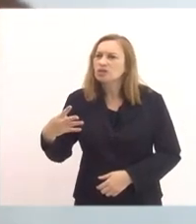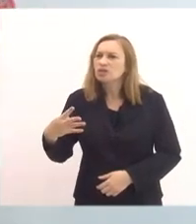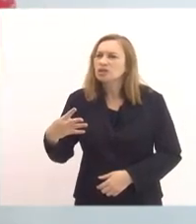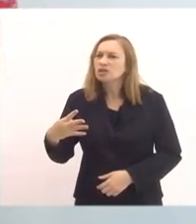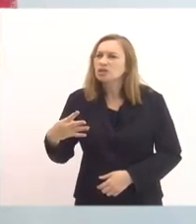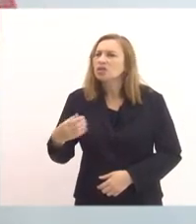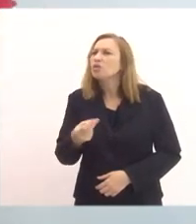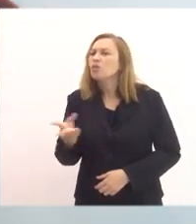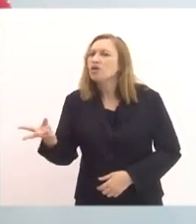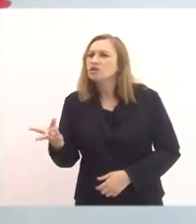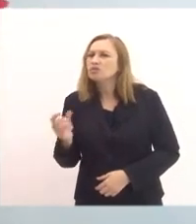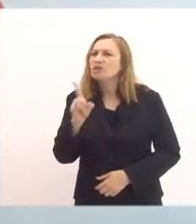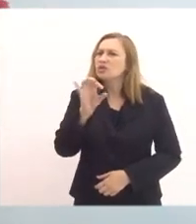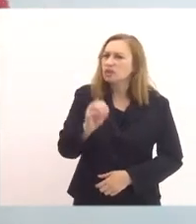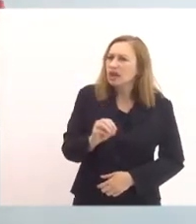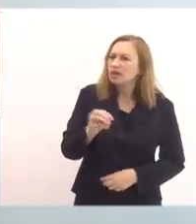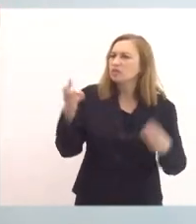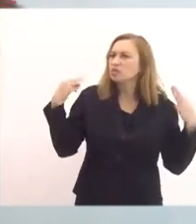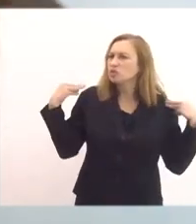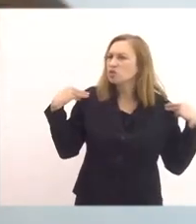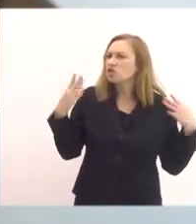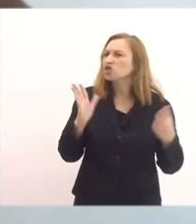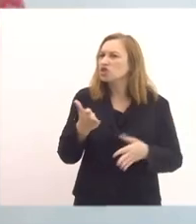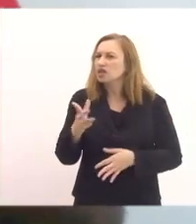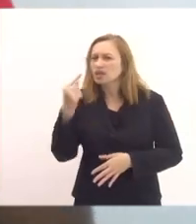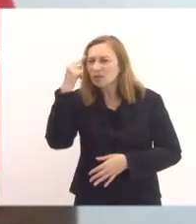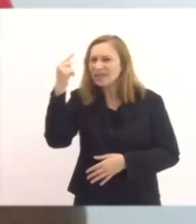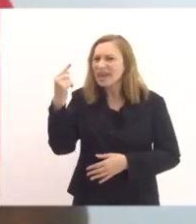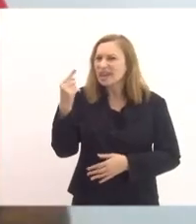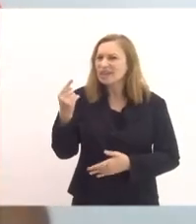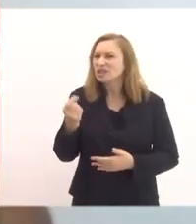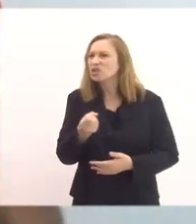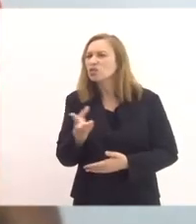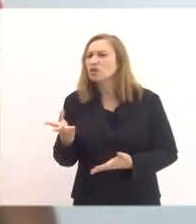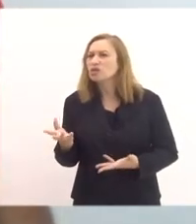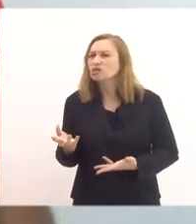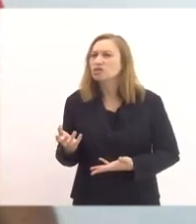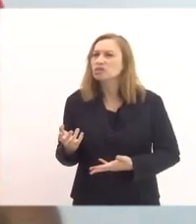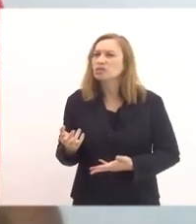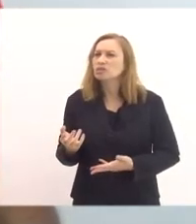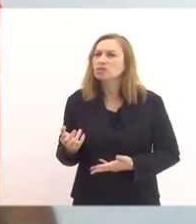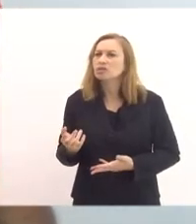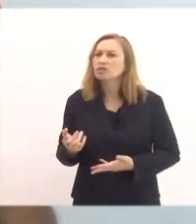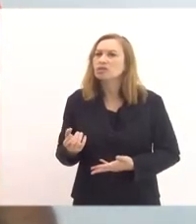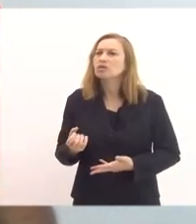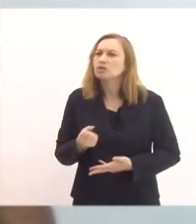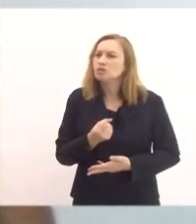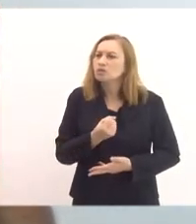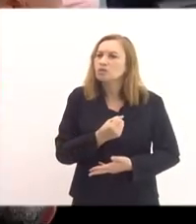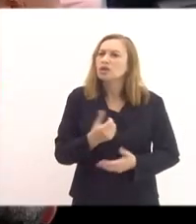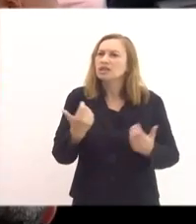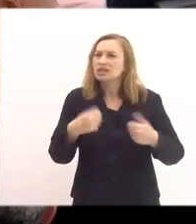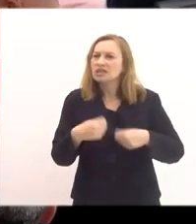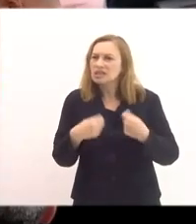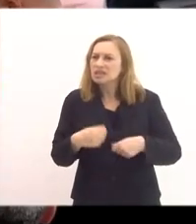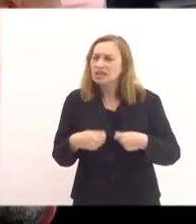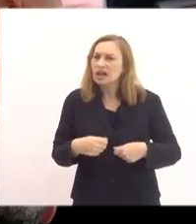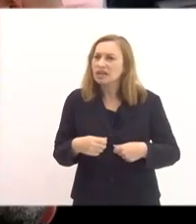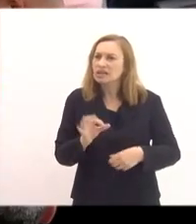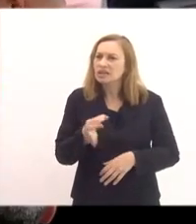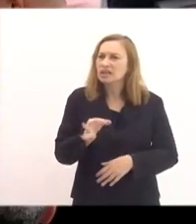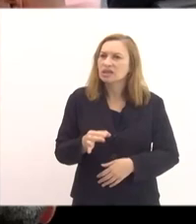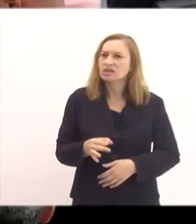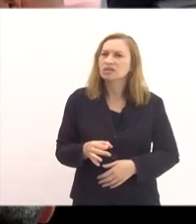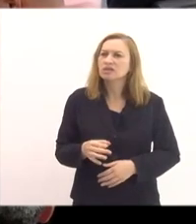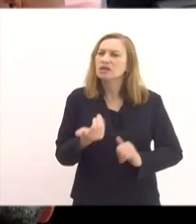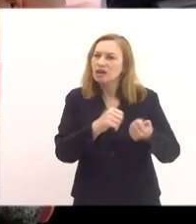vagas, quantos para soldados, para motoristas? Já teria alguma ideia disso? Acho que isso aí é conforme demanda, necessidade premente. Aí tá.